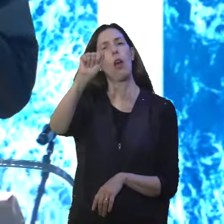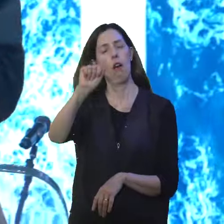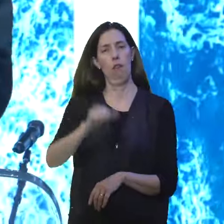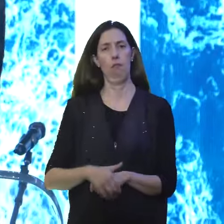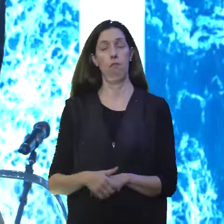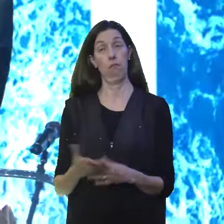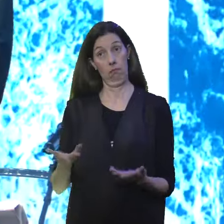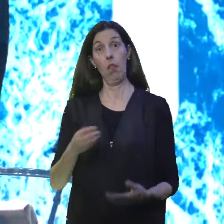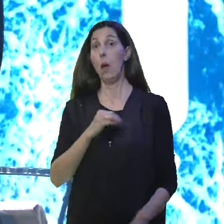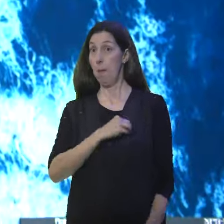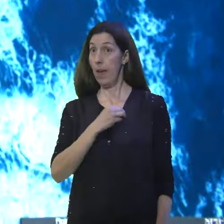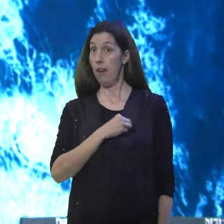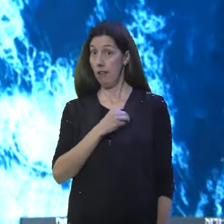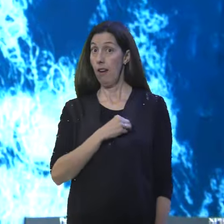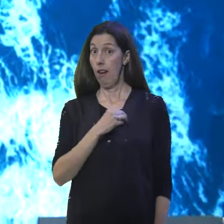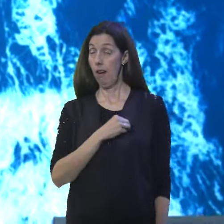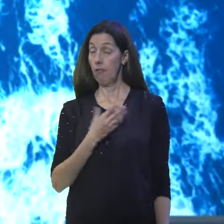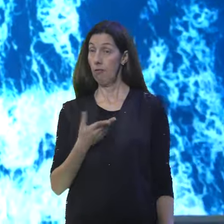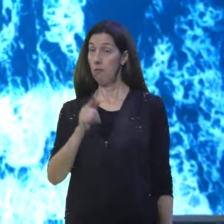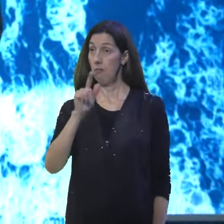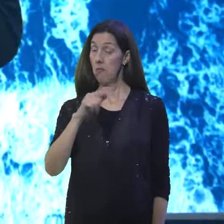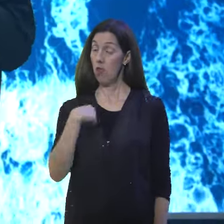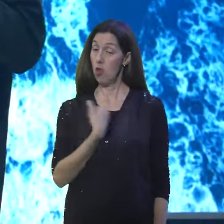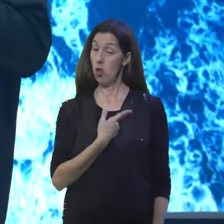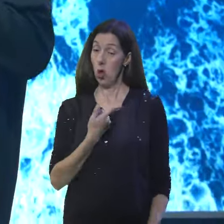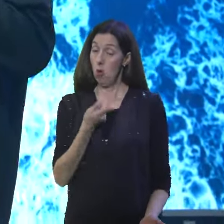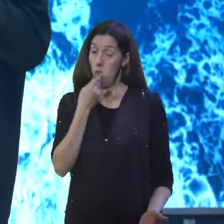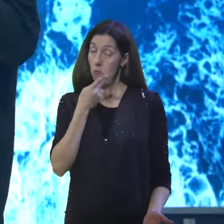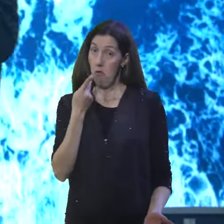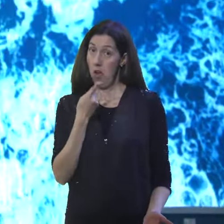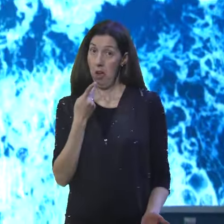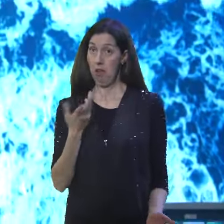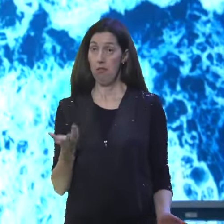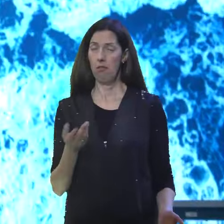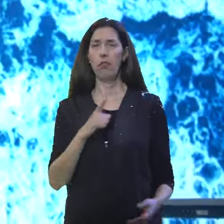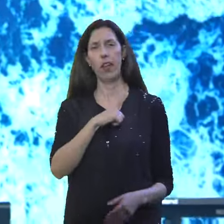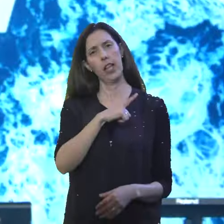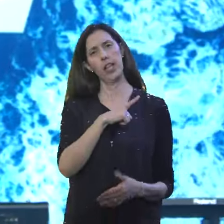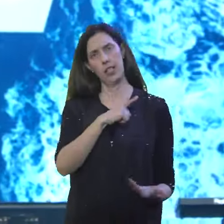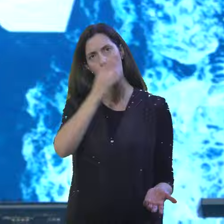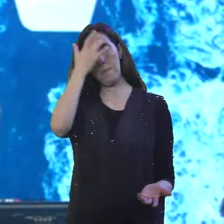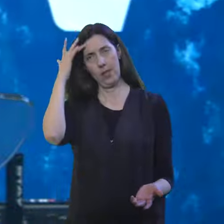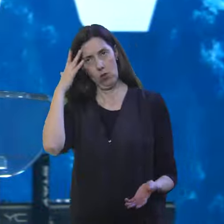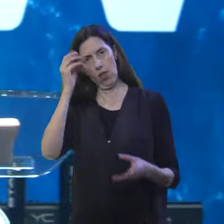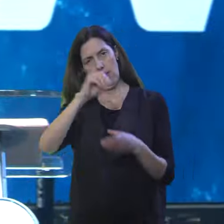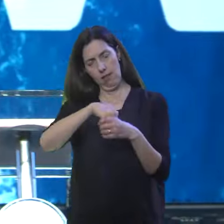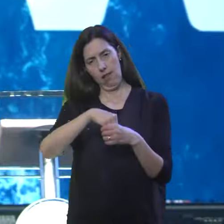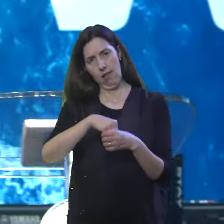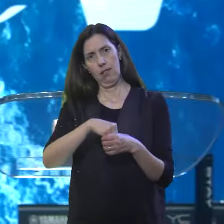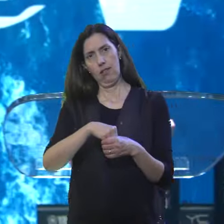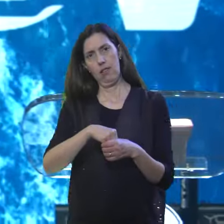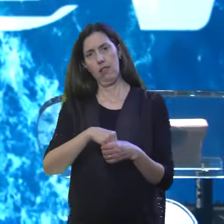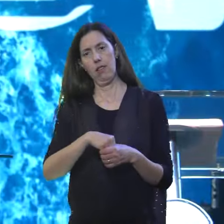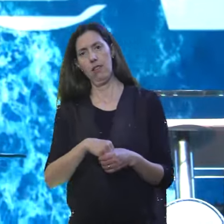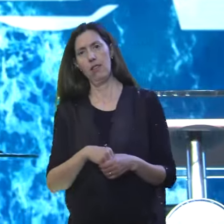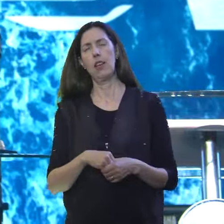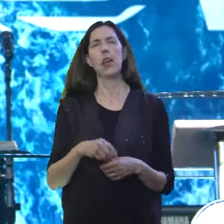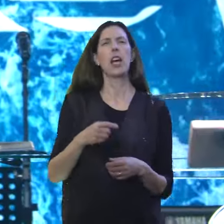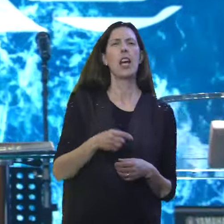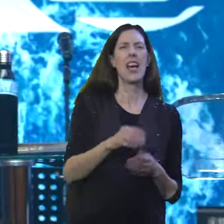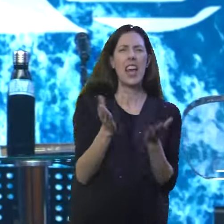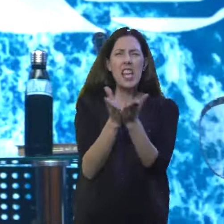Não é um pecado que a gente gosta de falar, certo? A gente tem até aquele ditado, para quem já é da igreja, que crente não bebe, mas come,